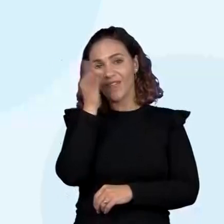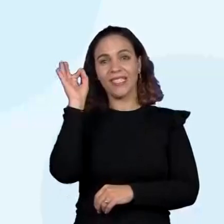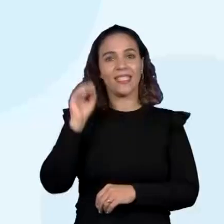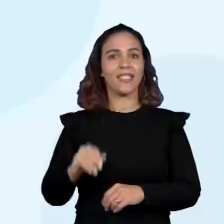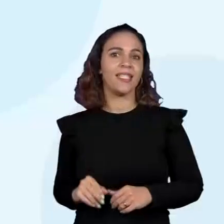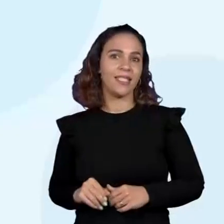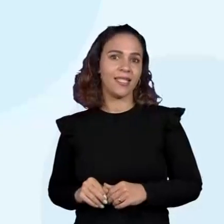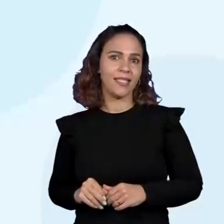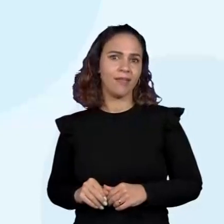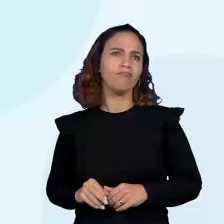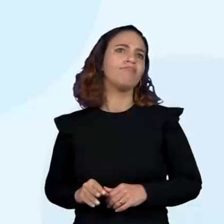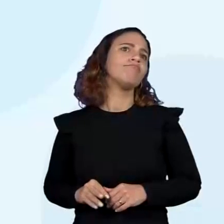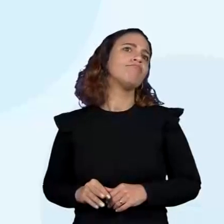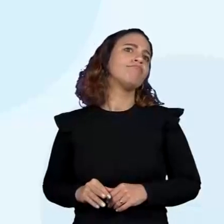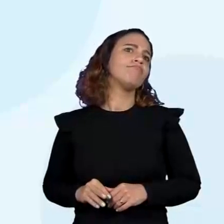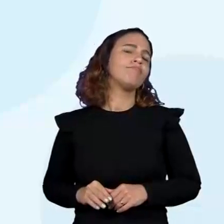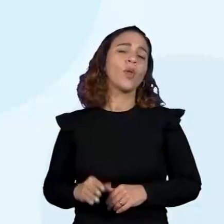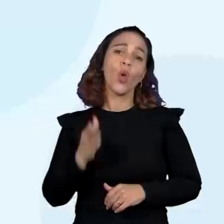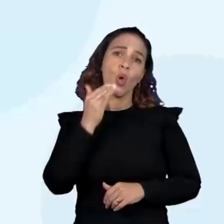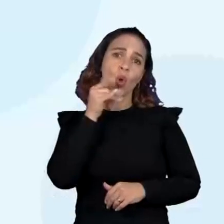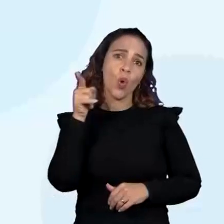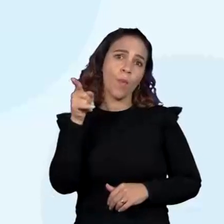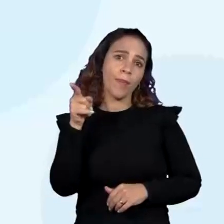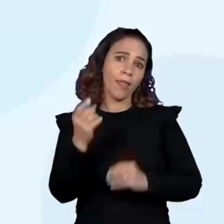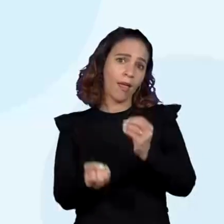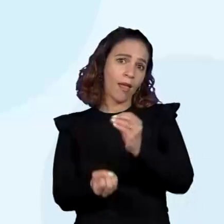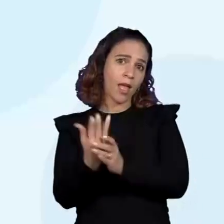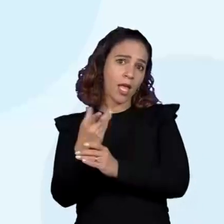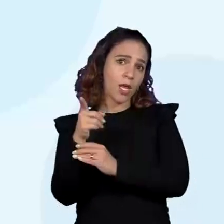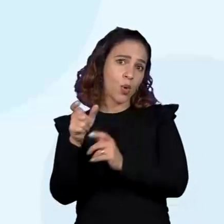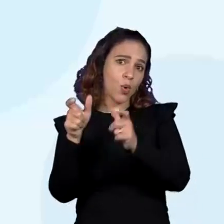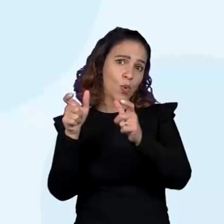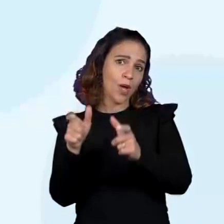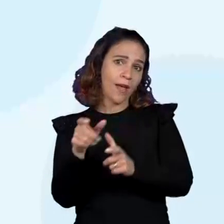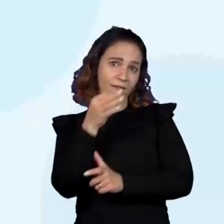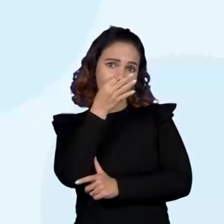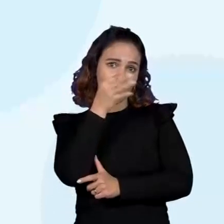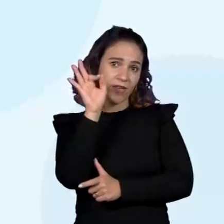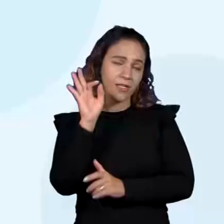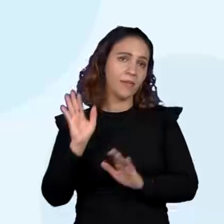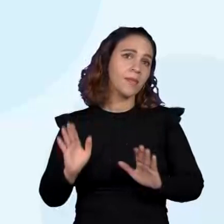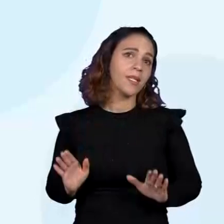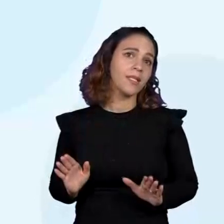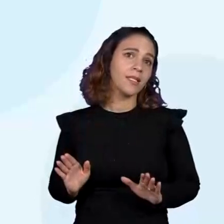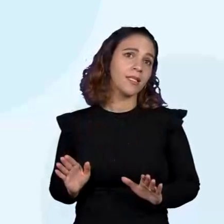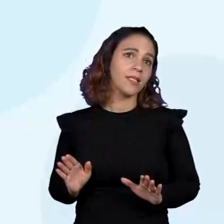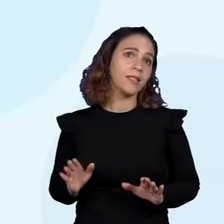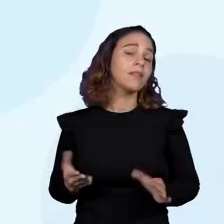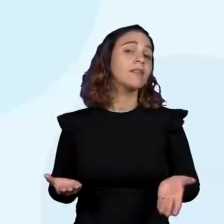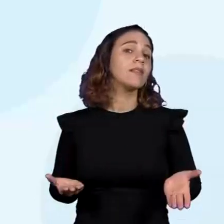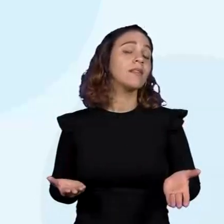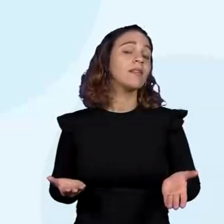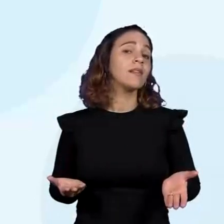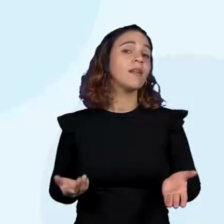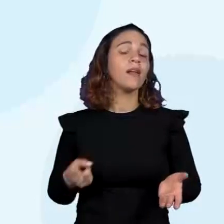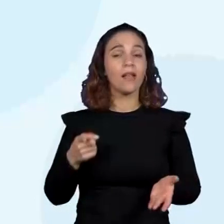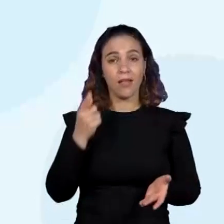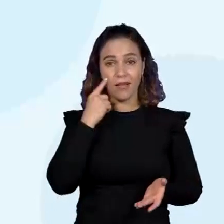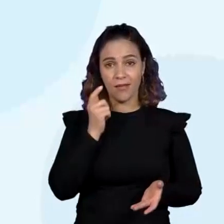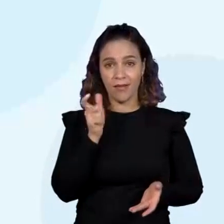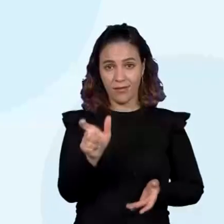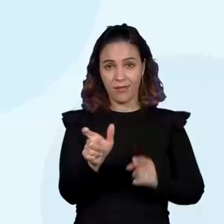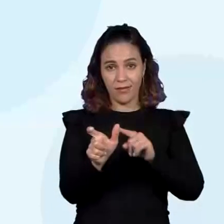Ixi, a origem da comida é da França, é francesa, mas é com Z ou é